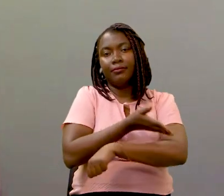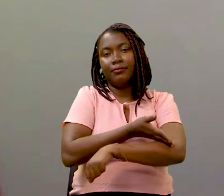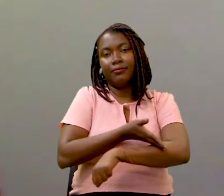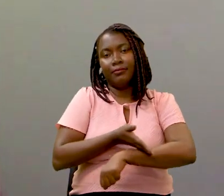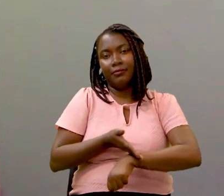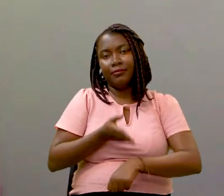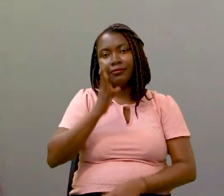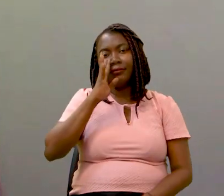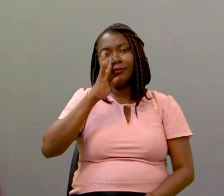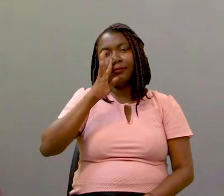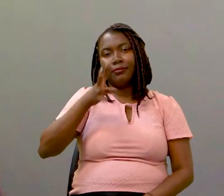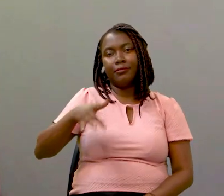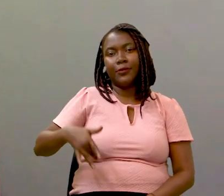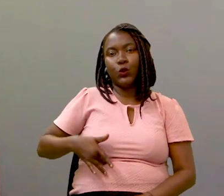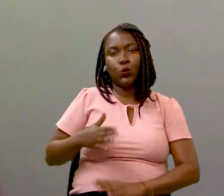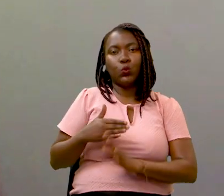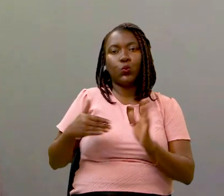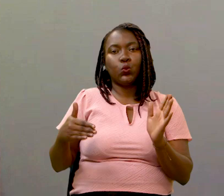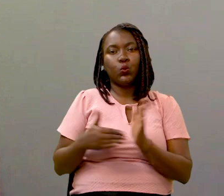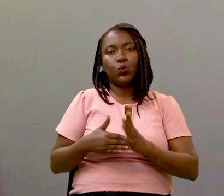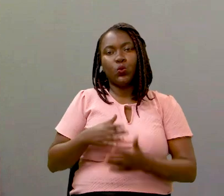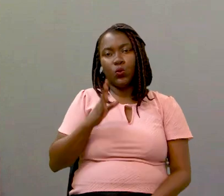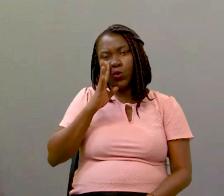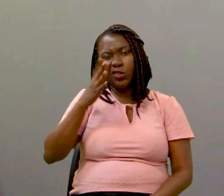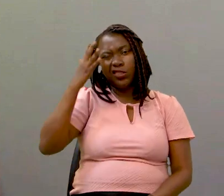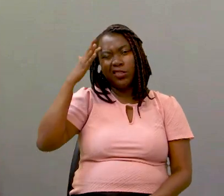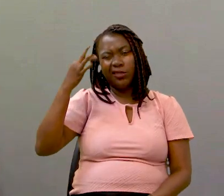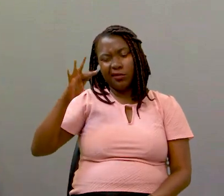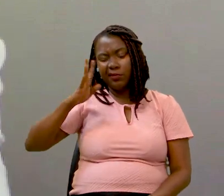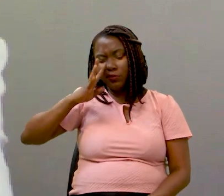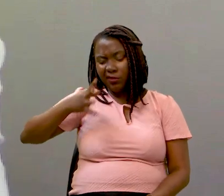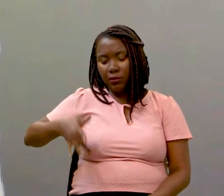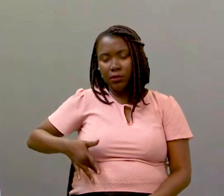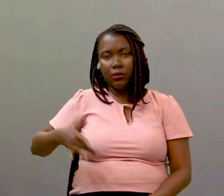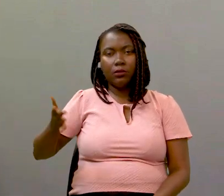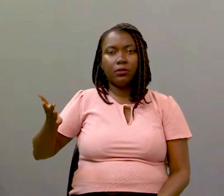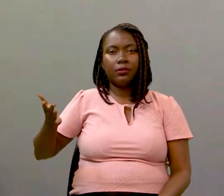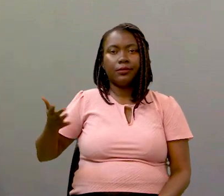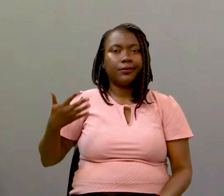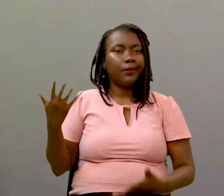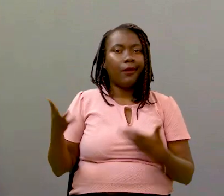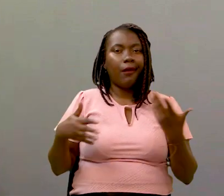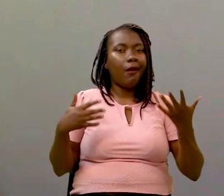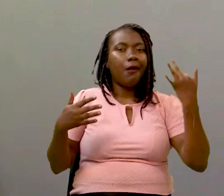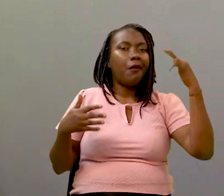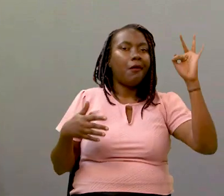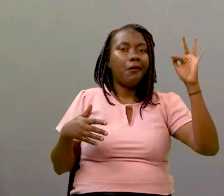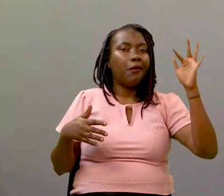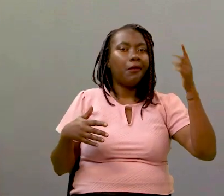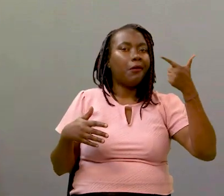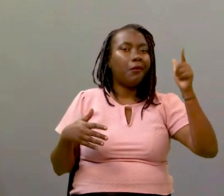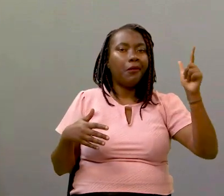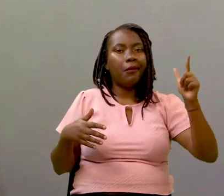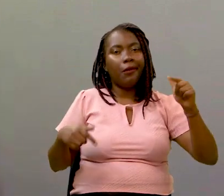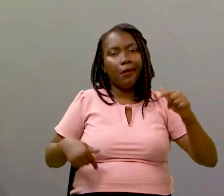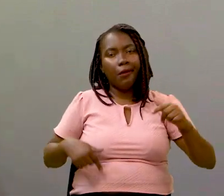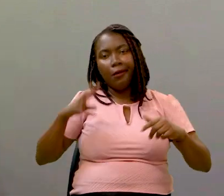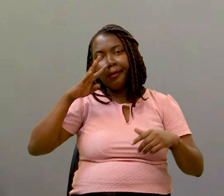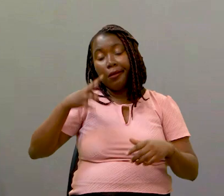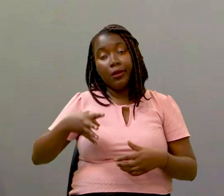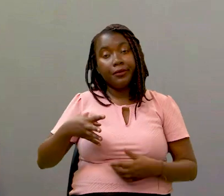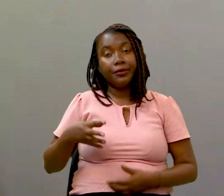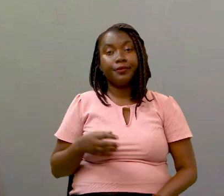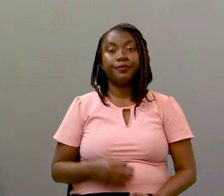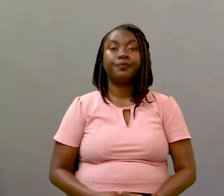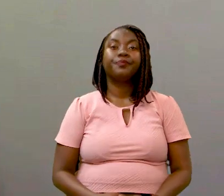tem o costume de pôr a culpa no fígado em tudo, né? Isso é dor de cabeça do fígado, não sei o quê do fígado